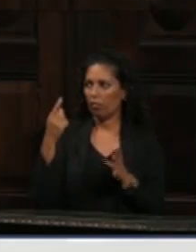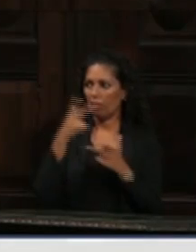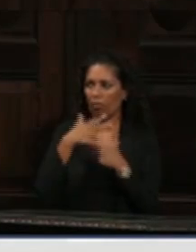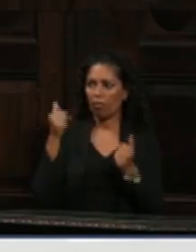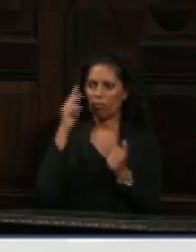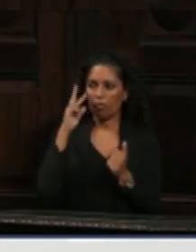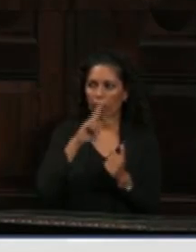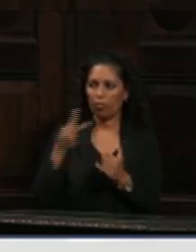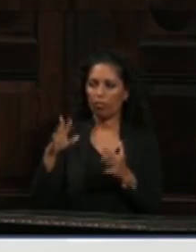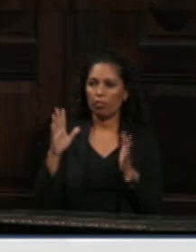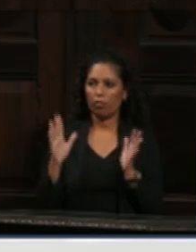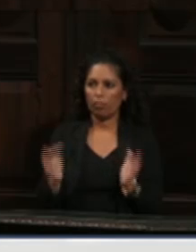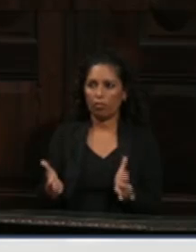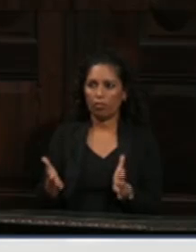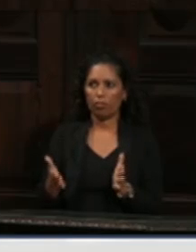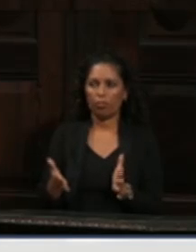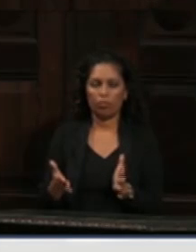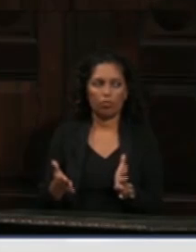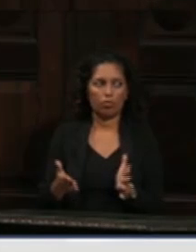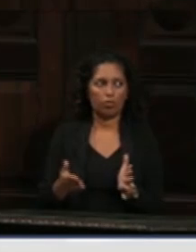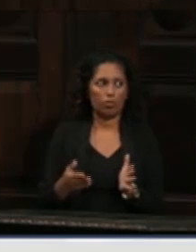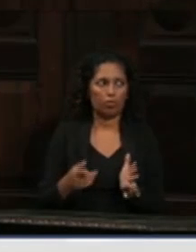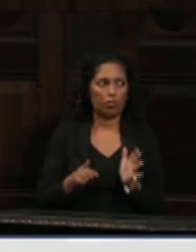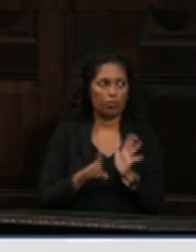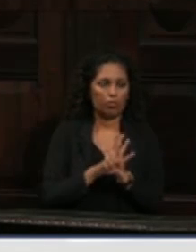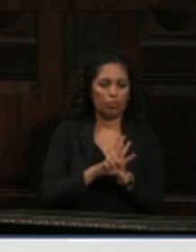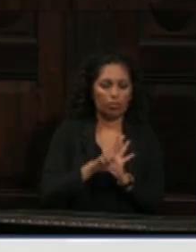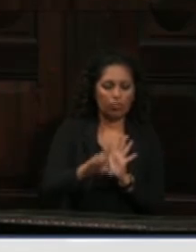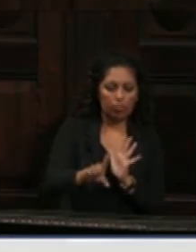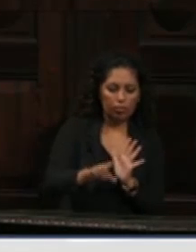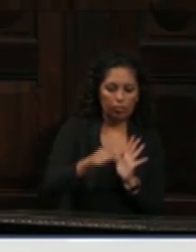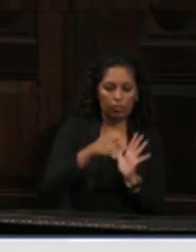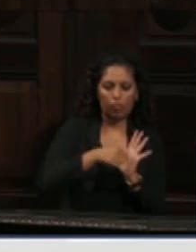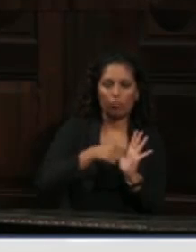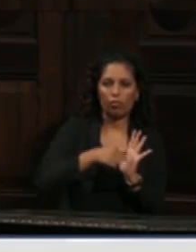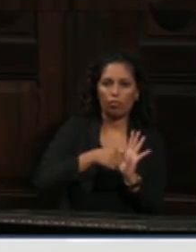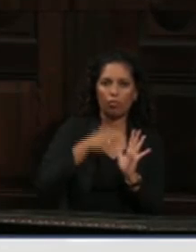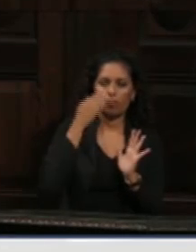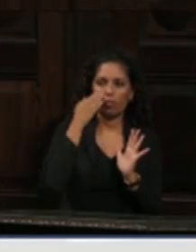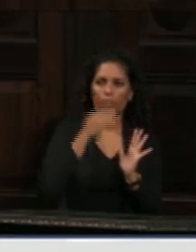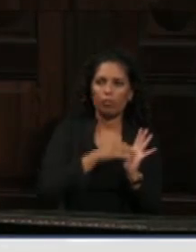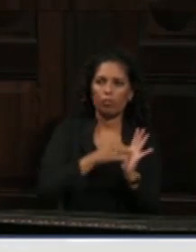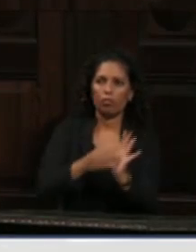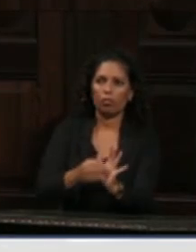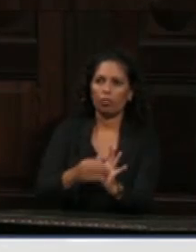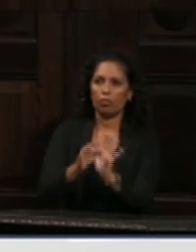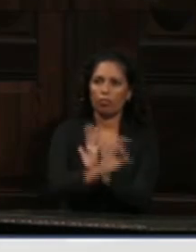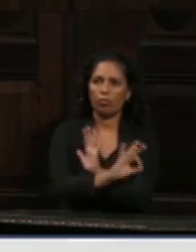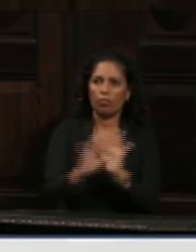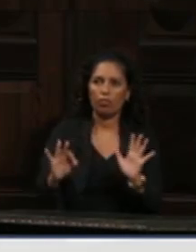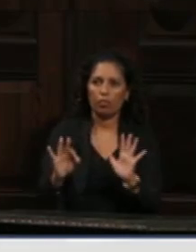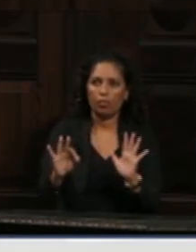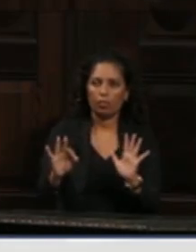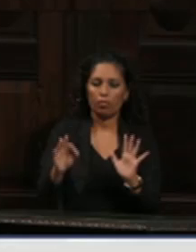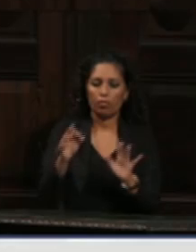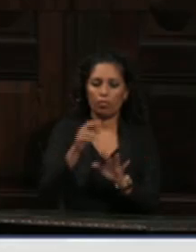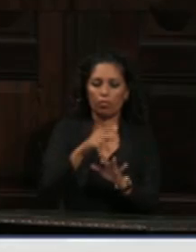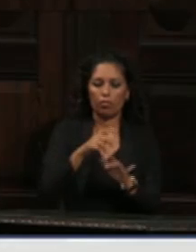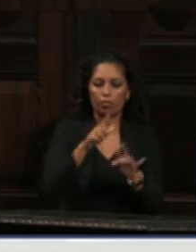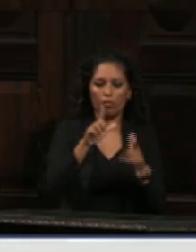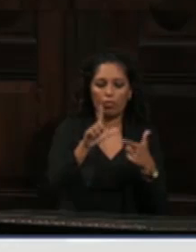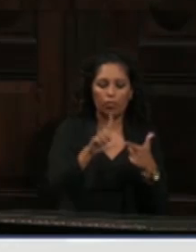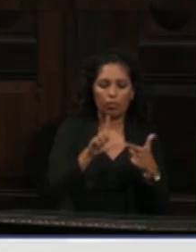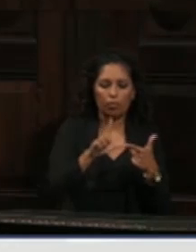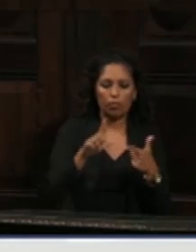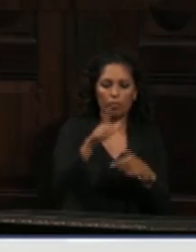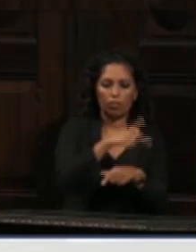concreto? Que não está previsto em nenhum regimento interno do Brasil, nem